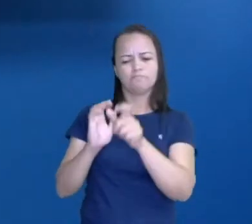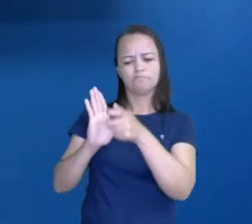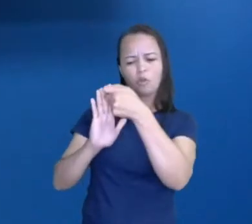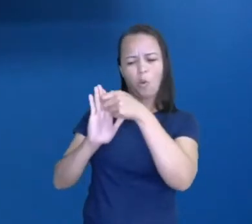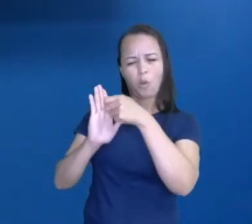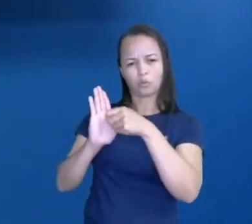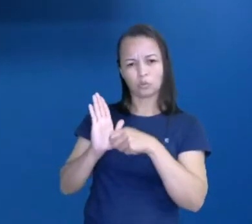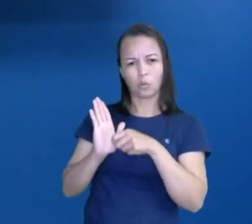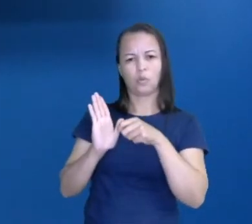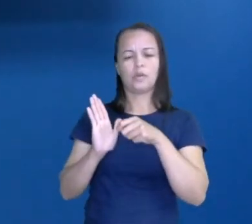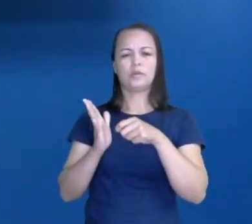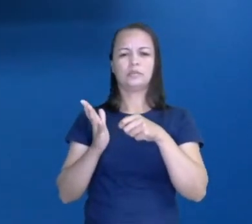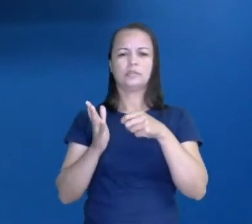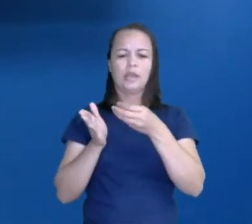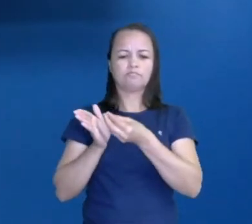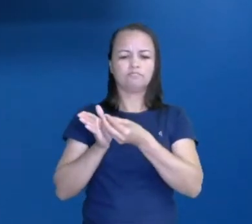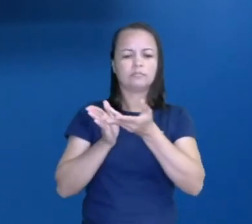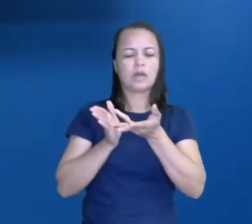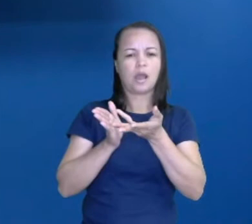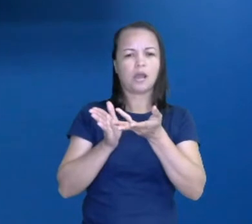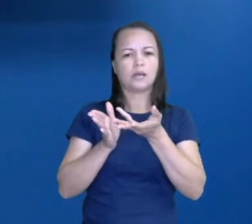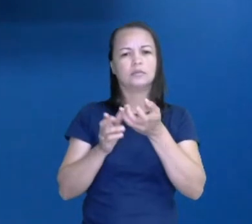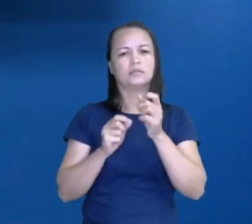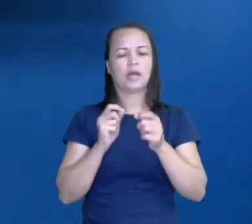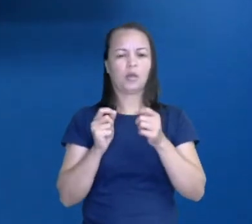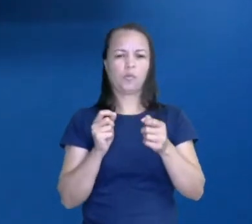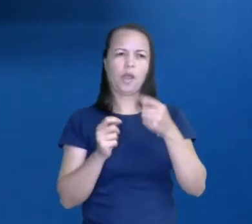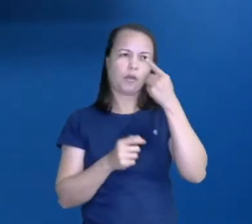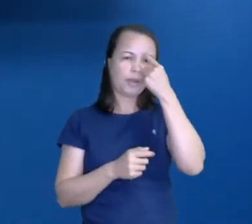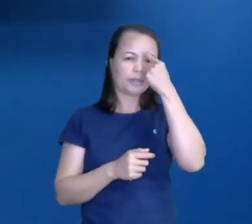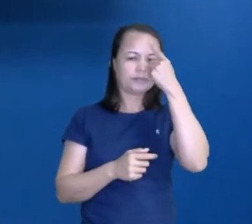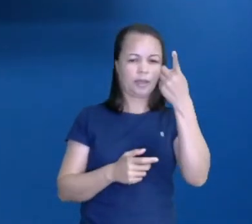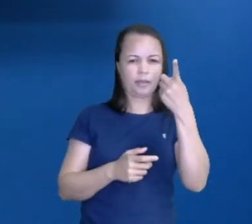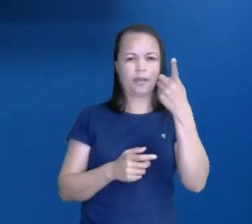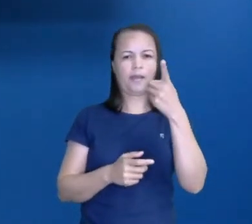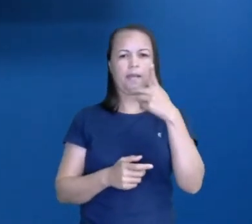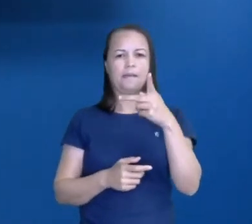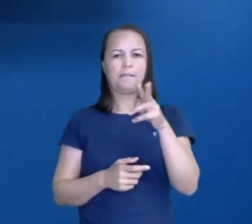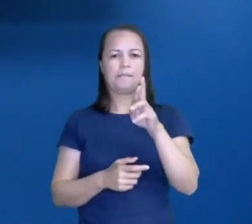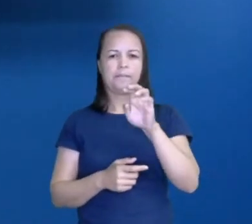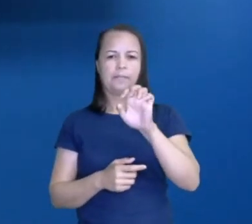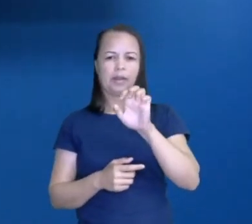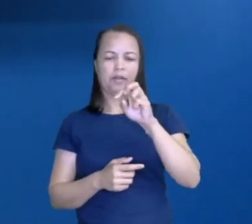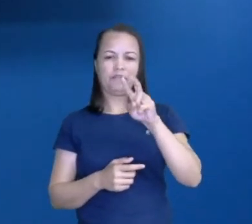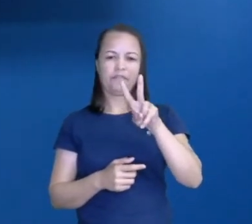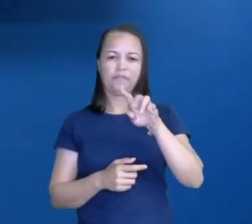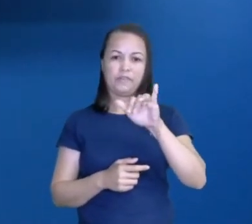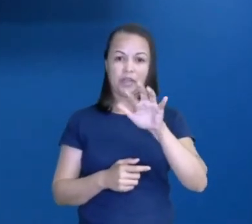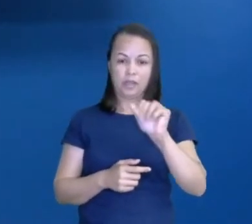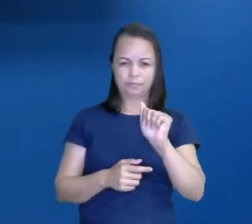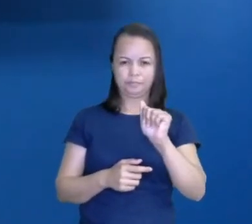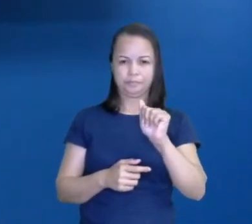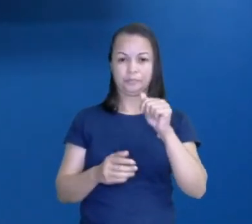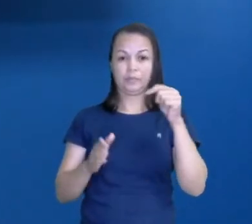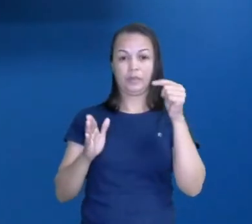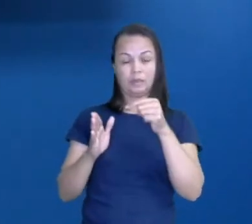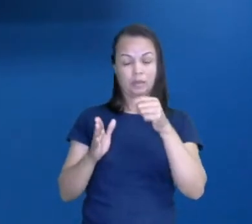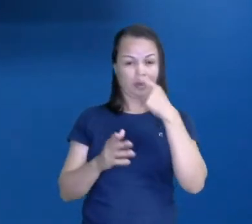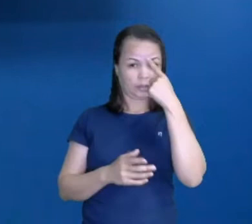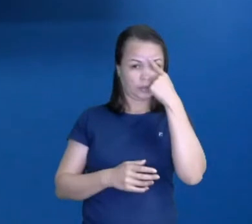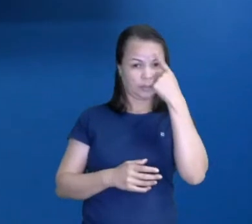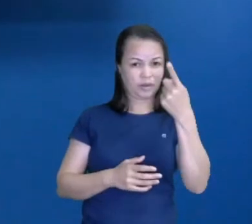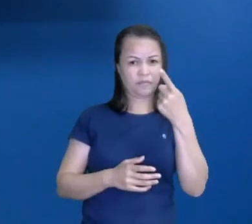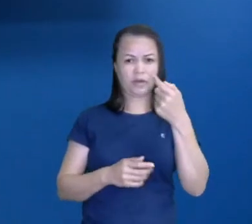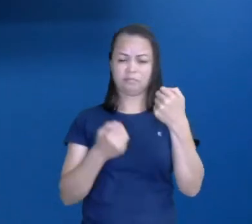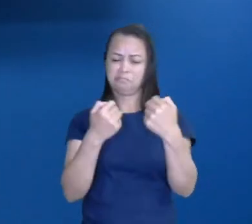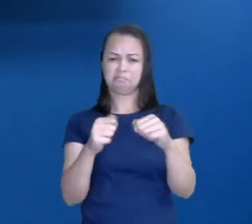né? Tem uma ideia prévia, vamos deixar bem claro, uma ideia prévia. Aqui essa ideia prévia, ela não é